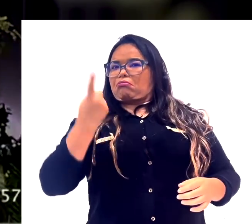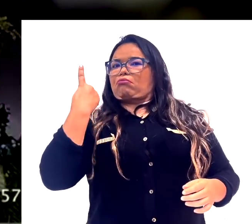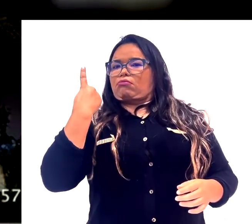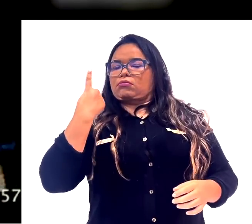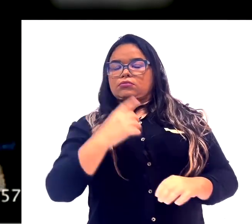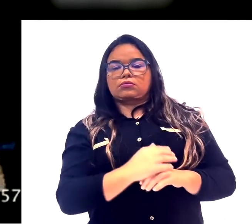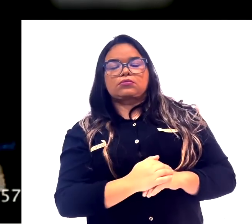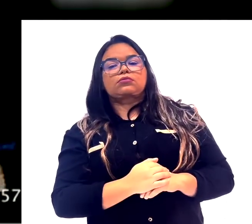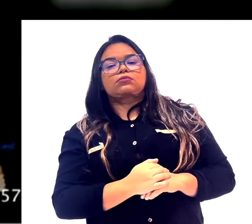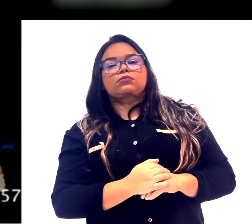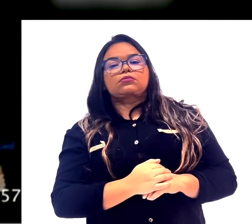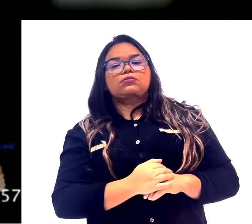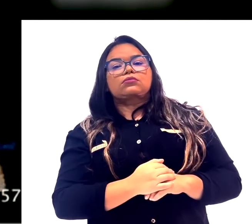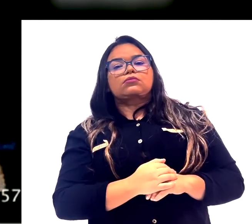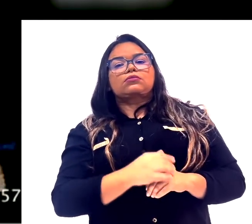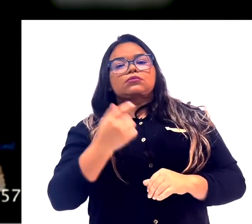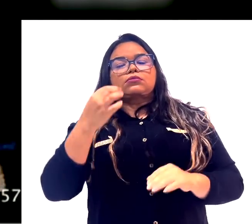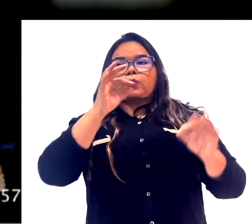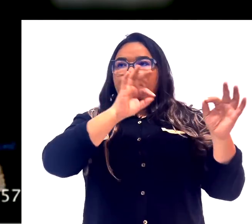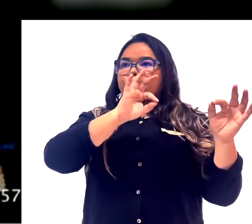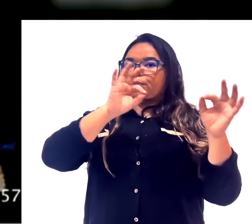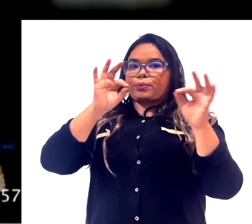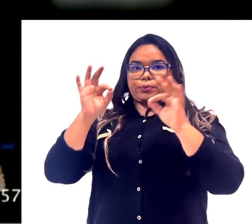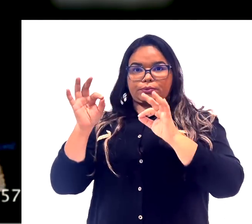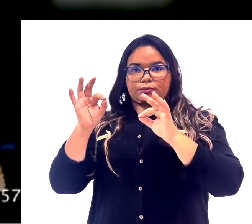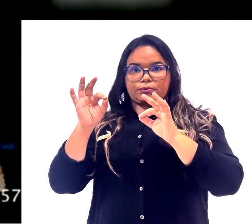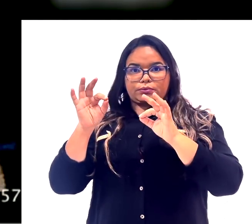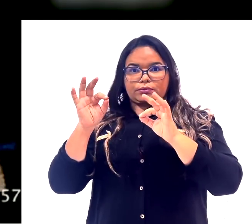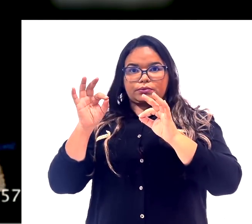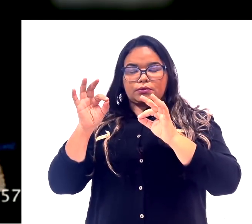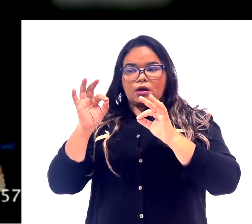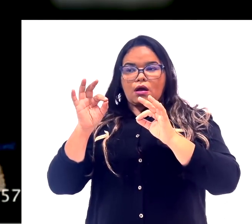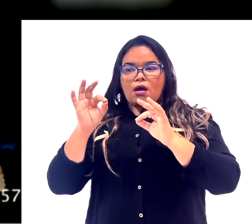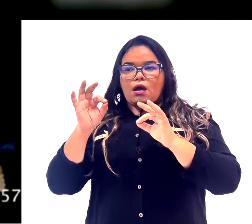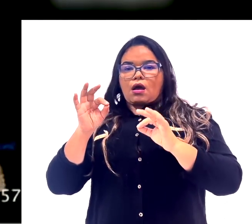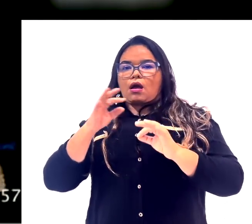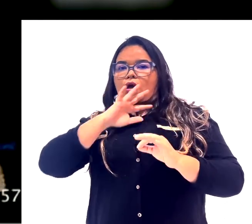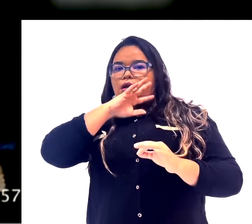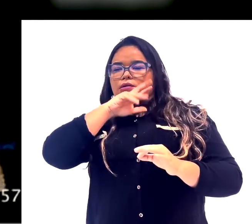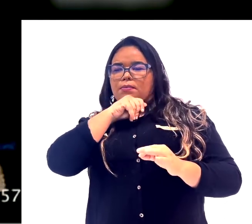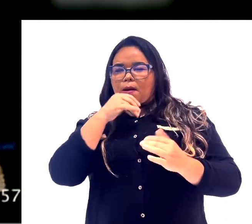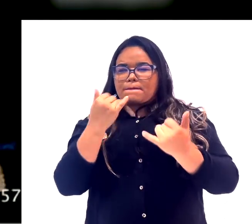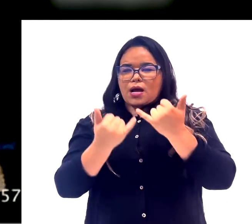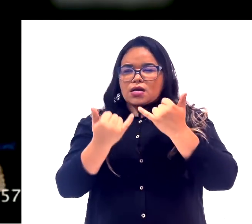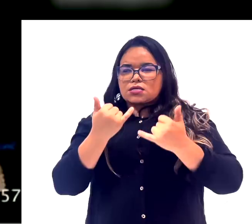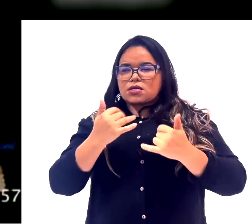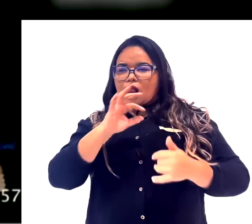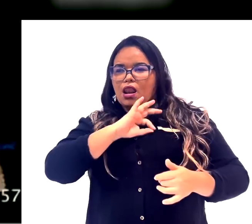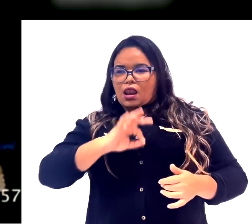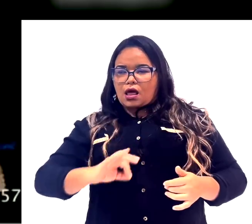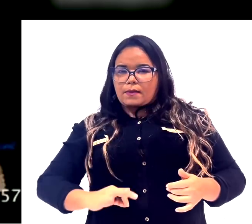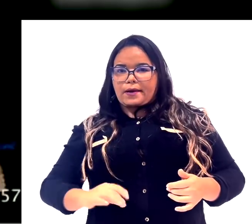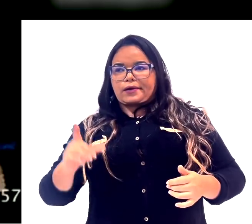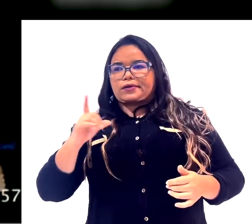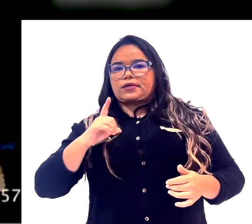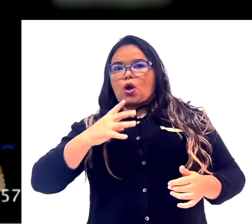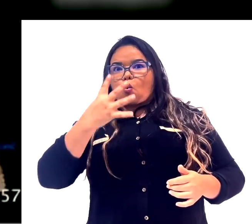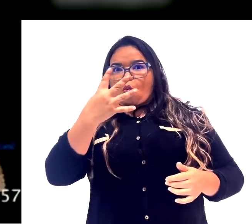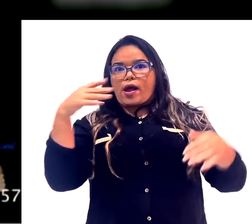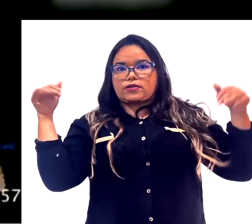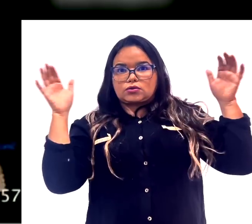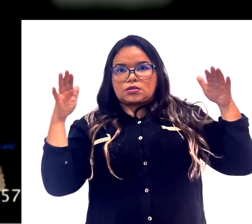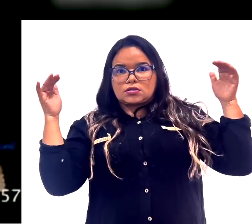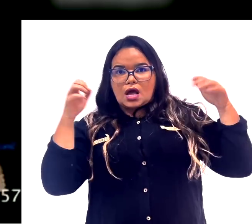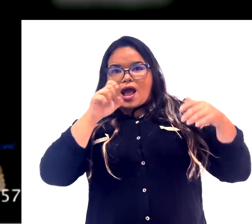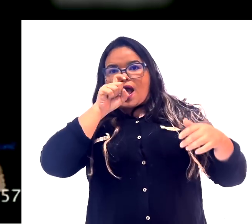Depois disso, eu continuei olhando, e eis aqui outro semelhante a um leopardo, e tinha 4 asas de ave nas suas costas, e também tinha este